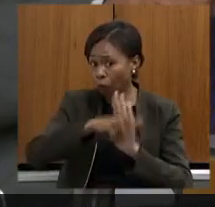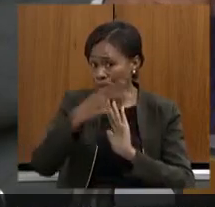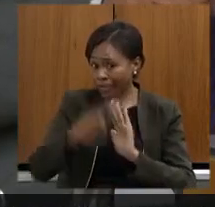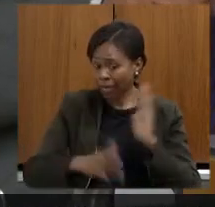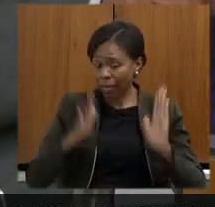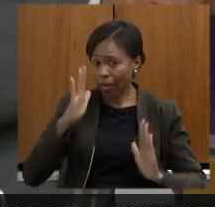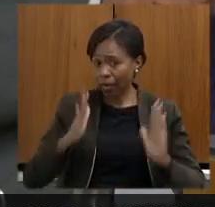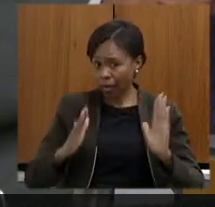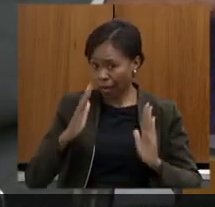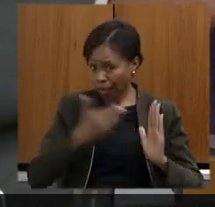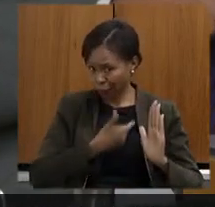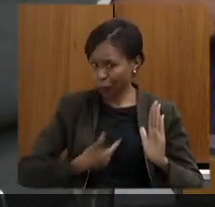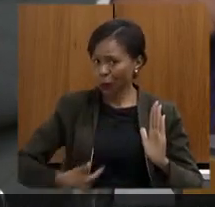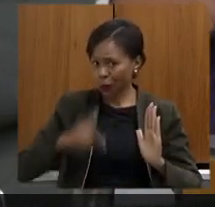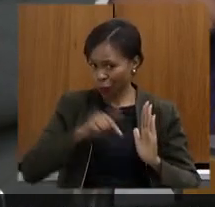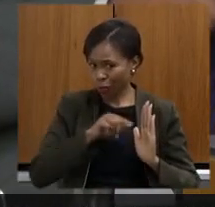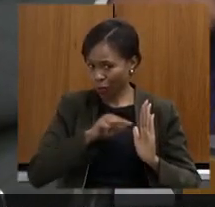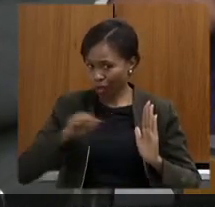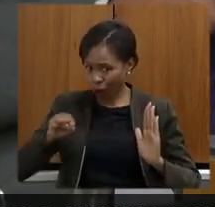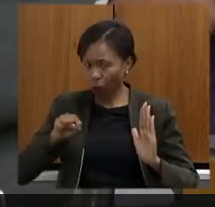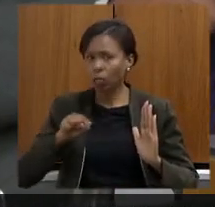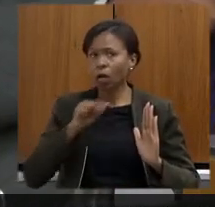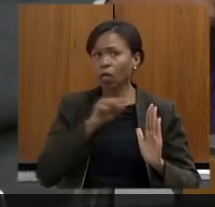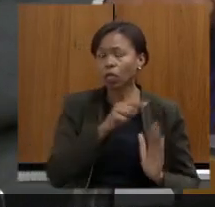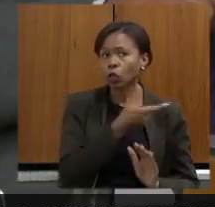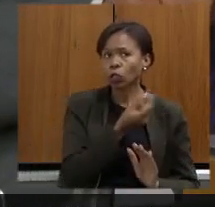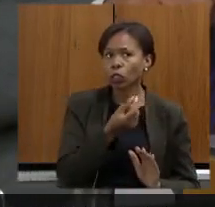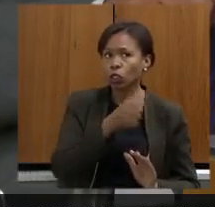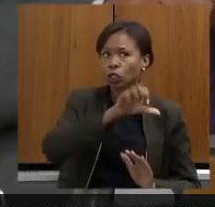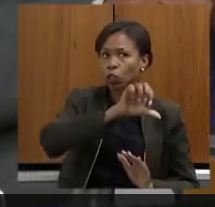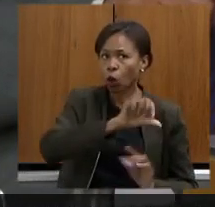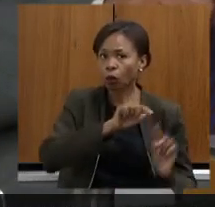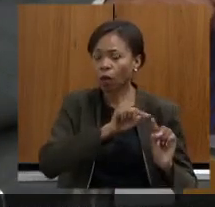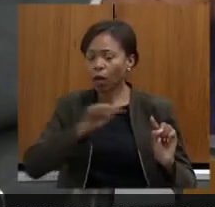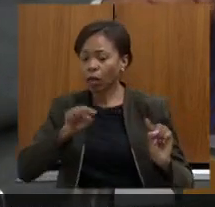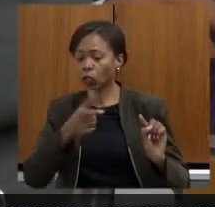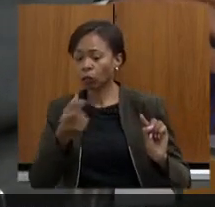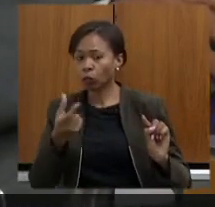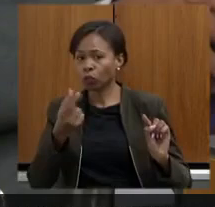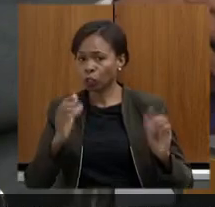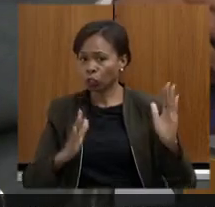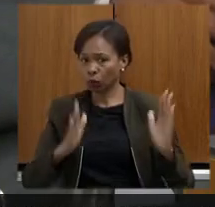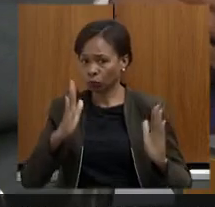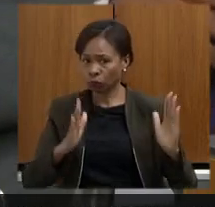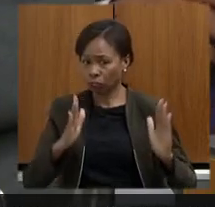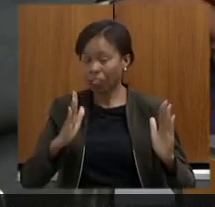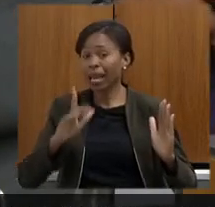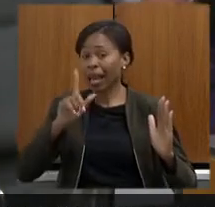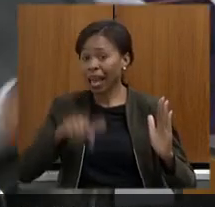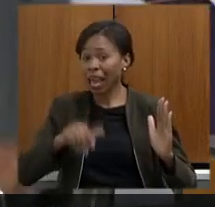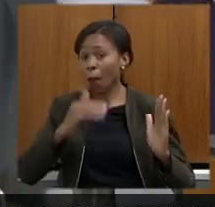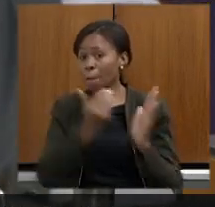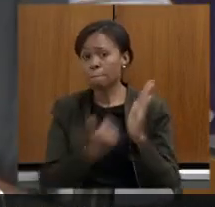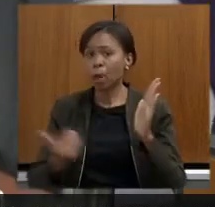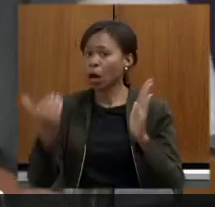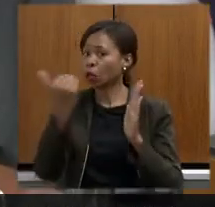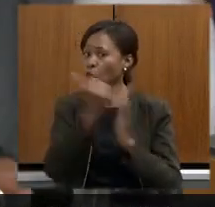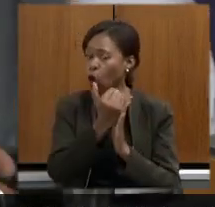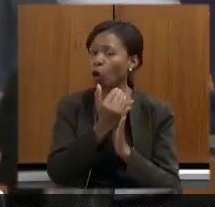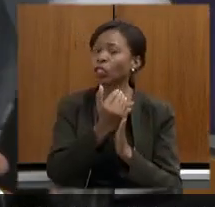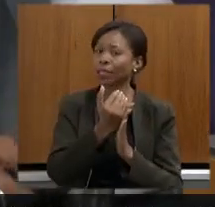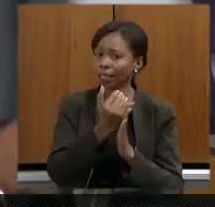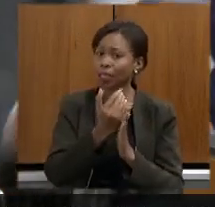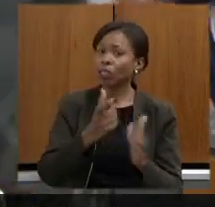a informação que nós estamos aqui que nos anos de 2019/2020 encontram-se os maior o David cerca de